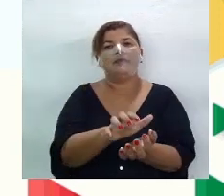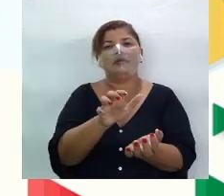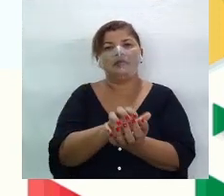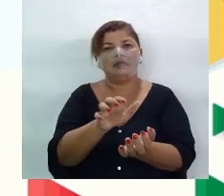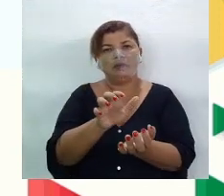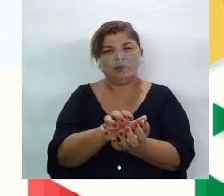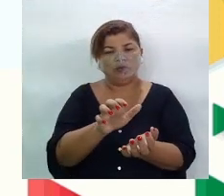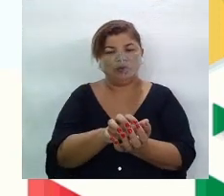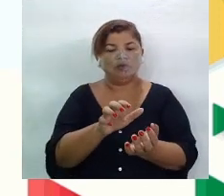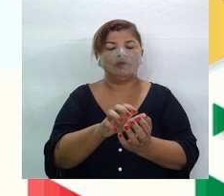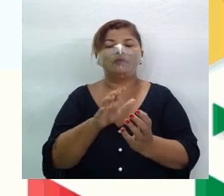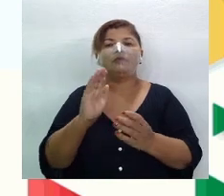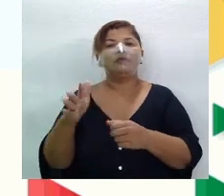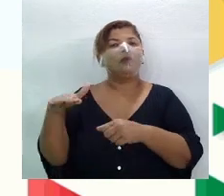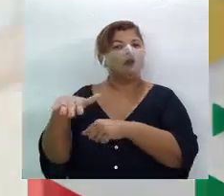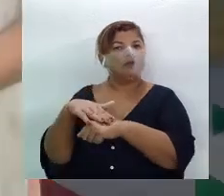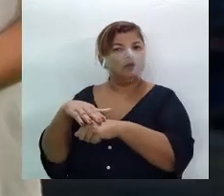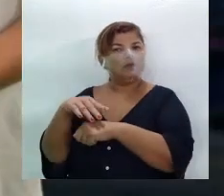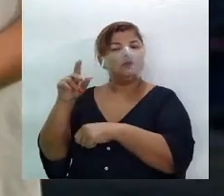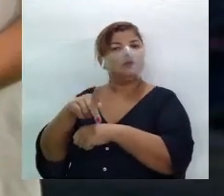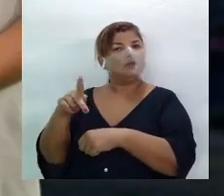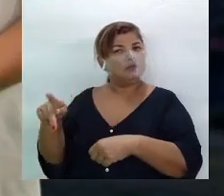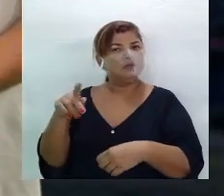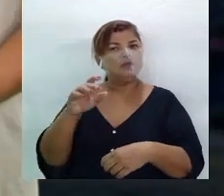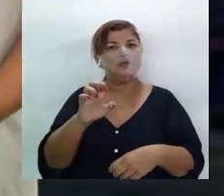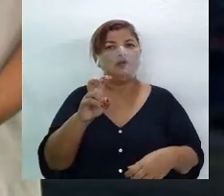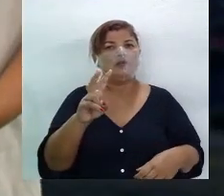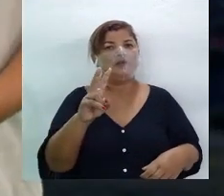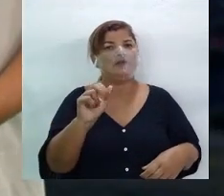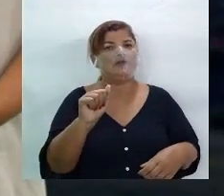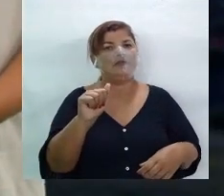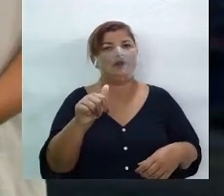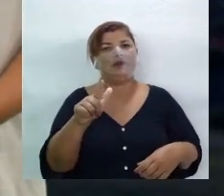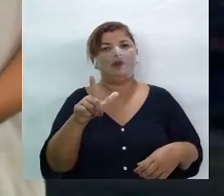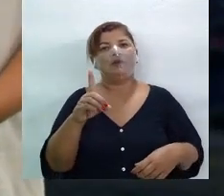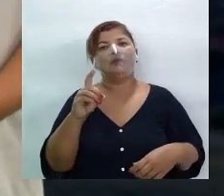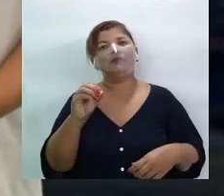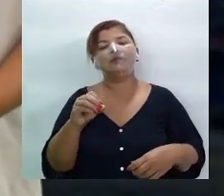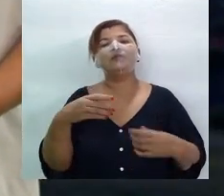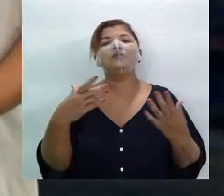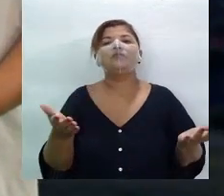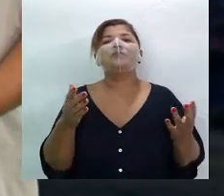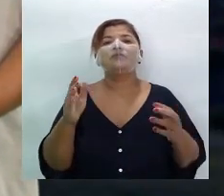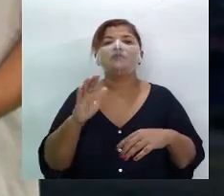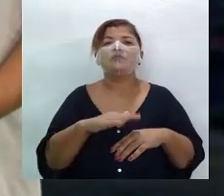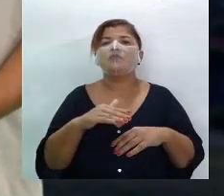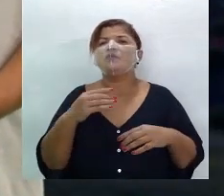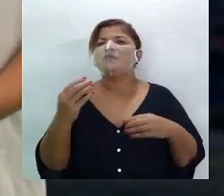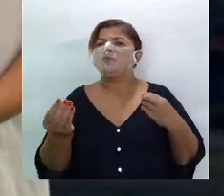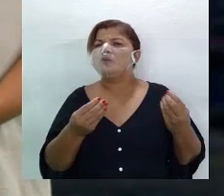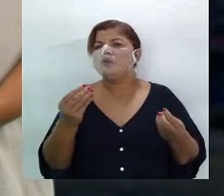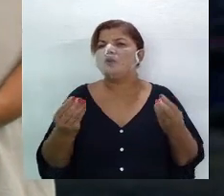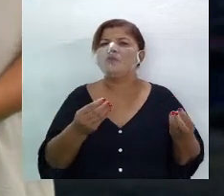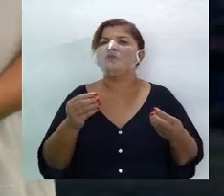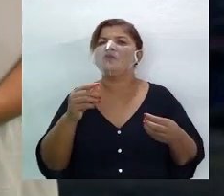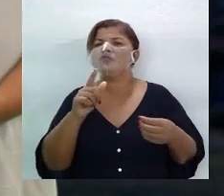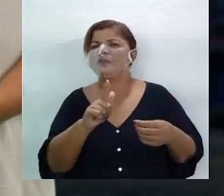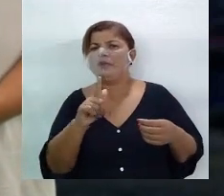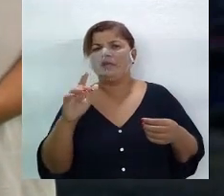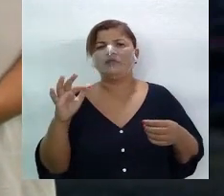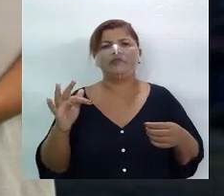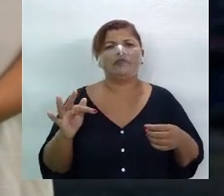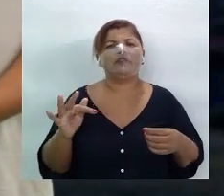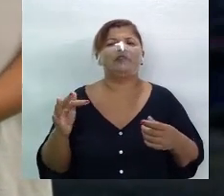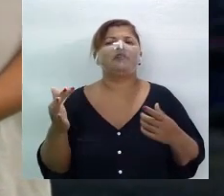com outro professor Evaldo, um abraço para ele. Nós falamos um pouco sobre, assim, rapidinho, o Gilberto Freire da Casa Grande